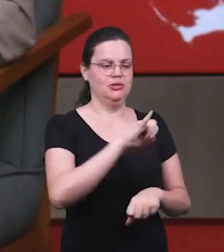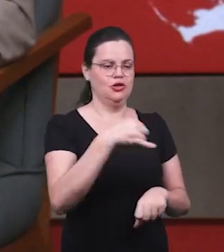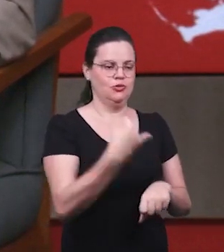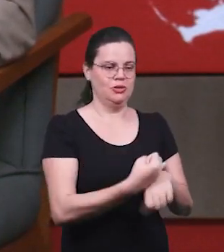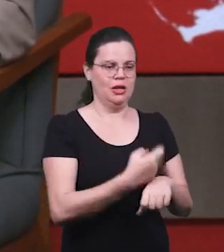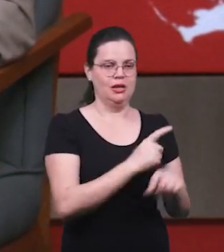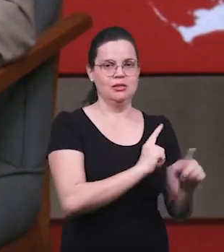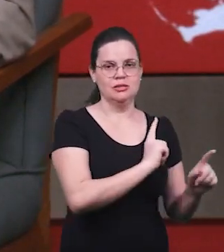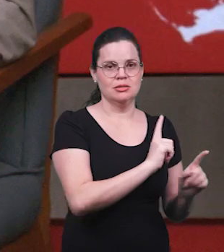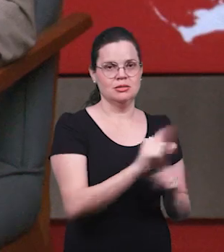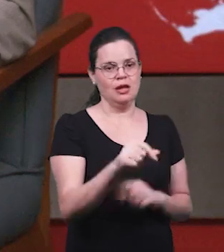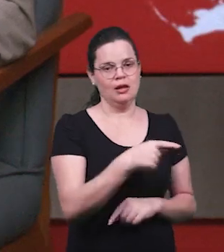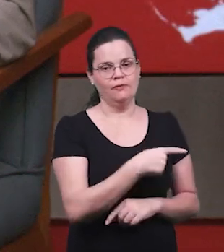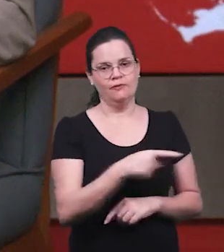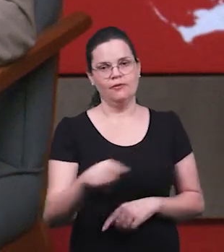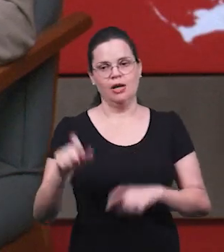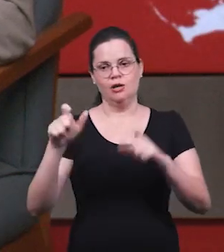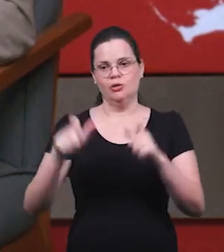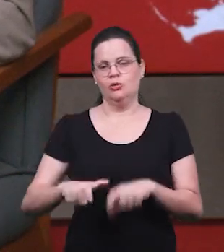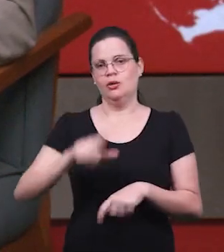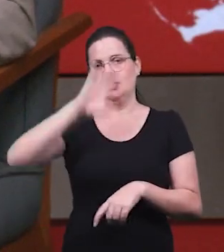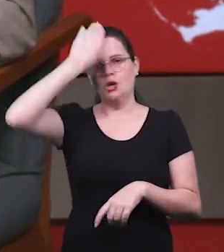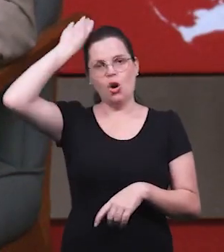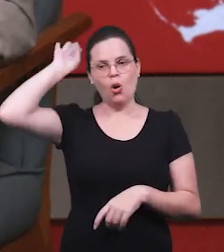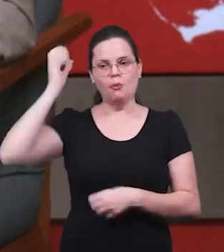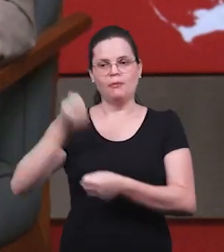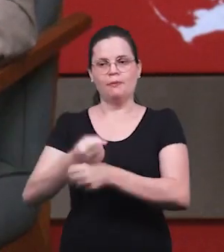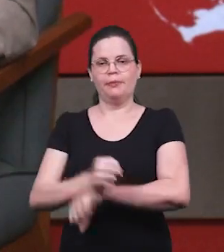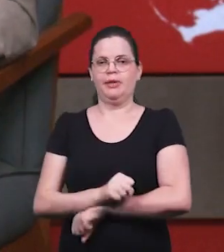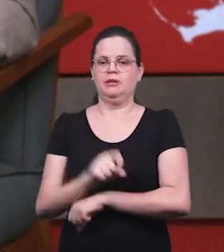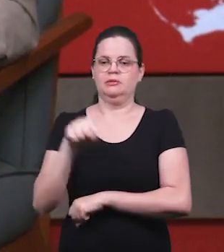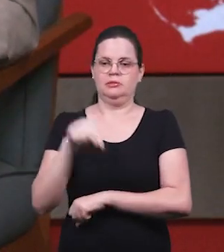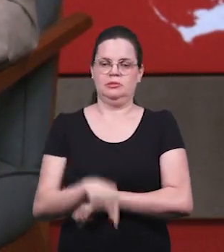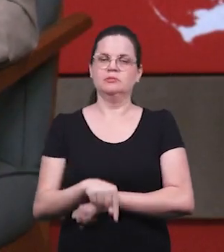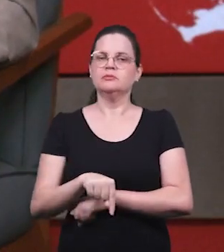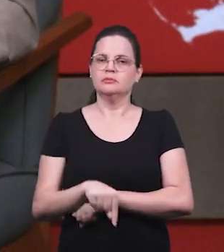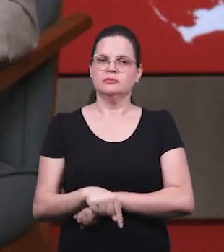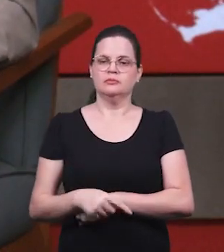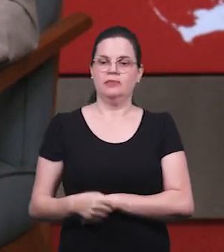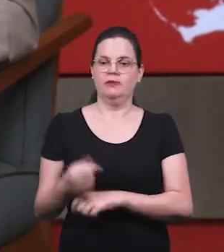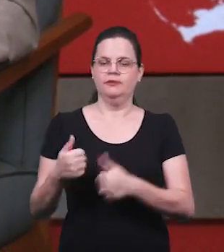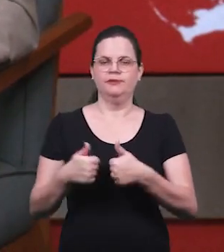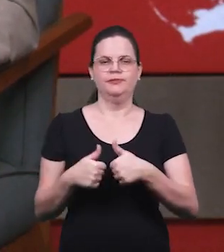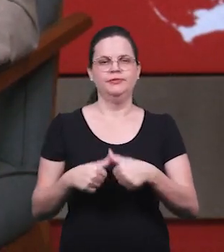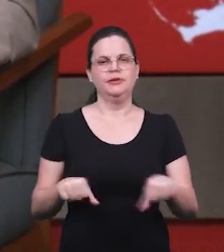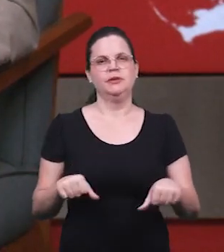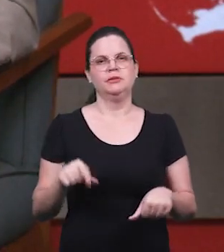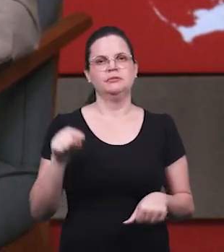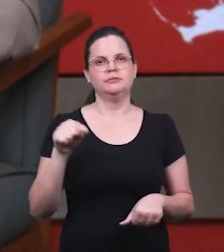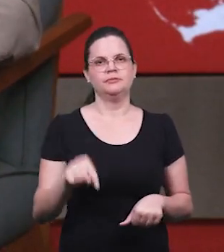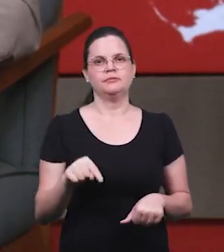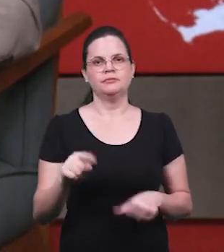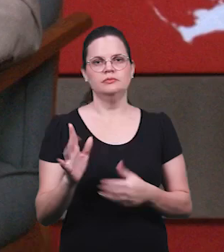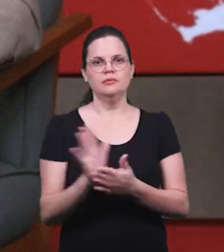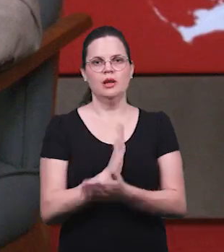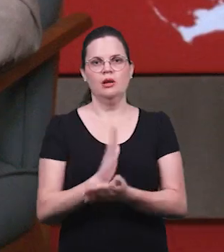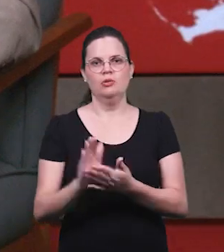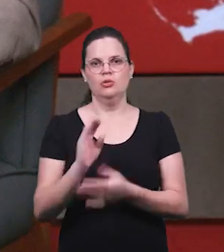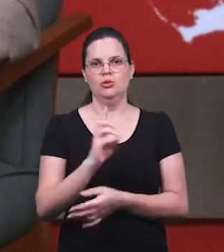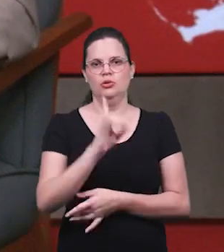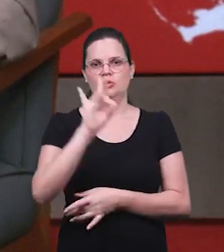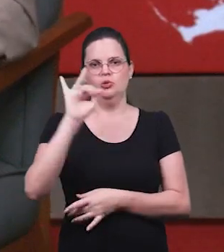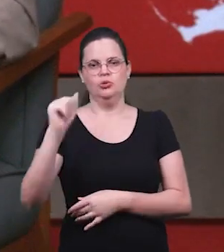quando ele vai para Roma, ele vai ser preso em Roma. Ele permanece ali, né? Alguns